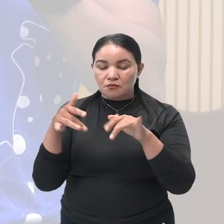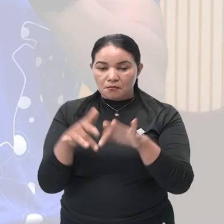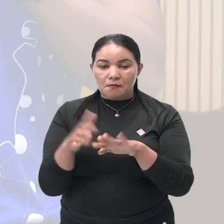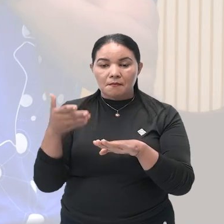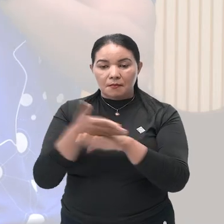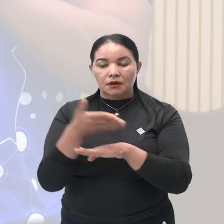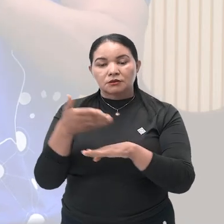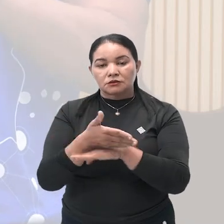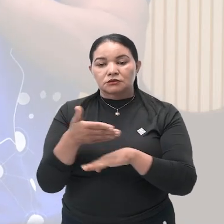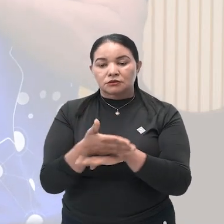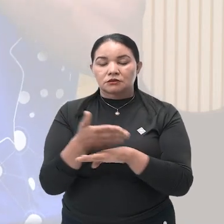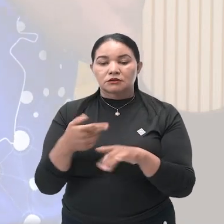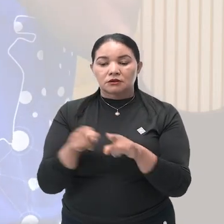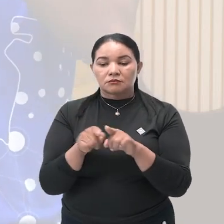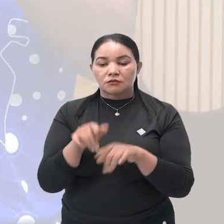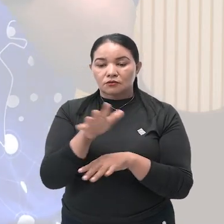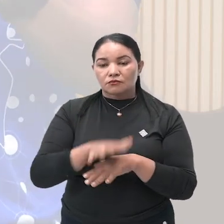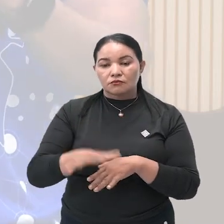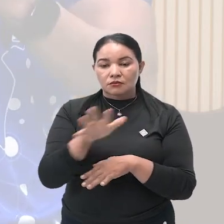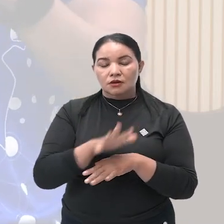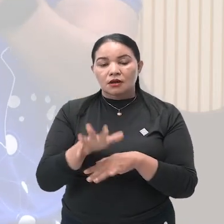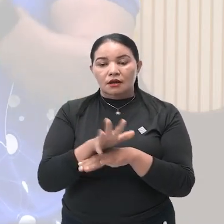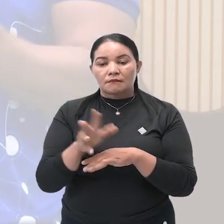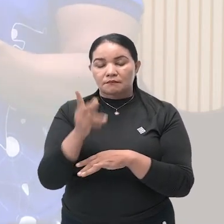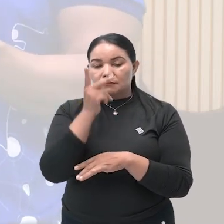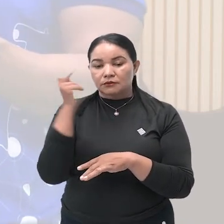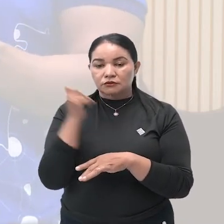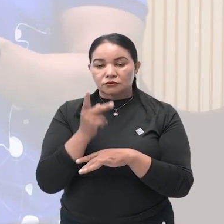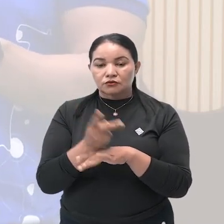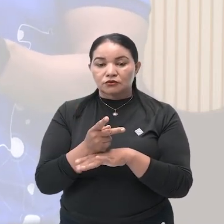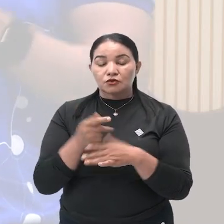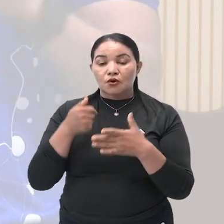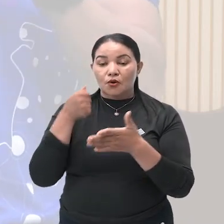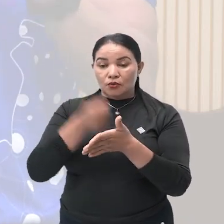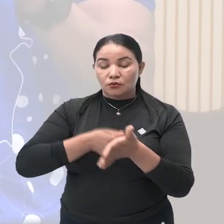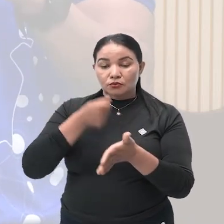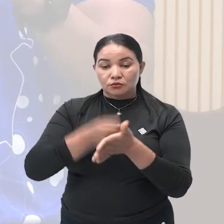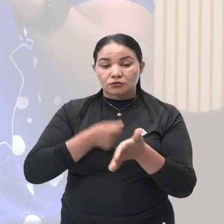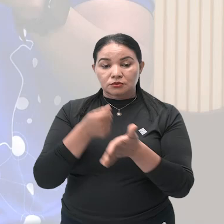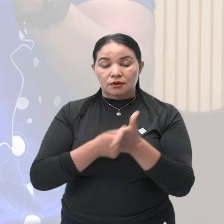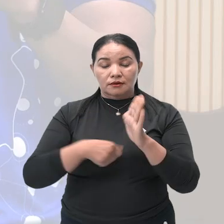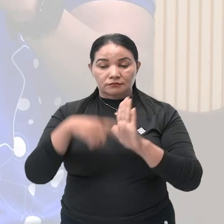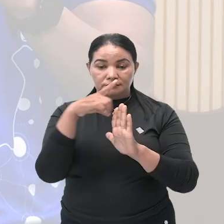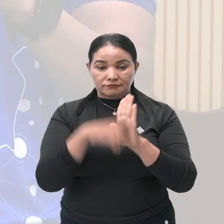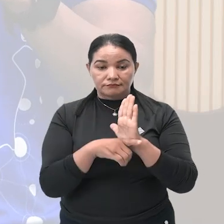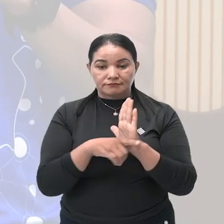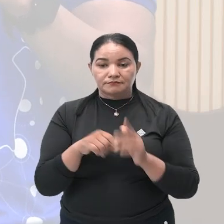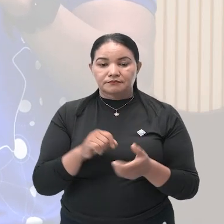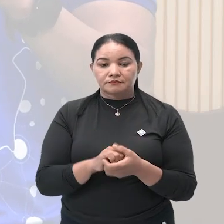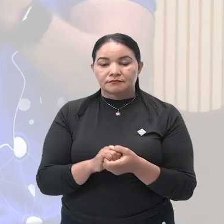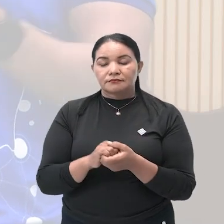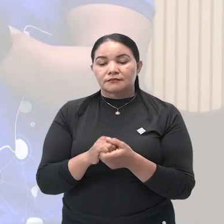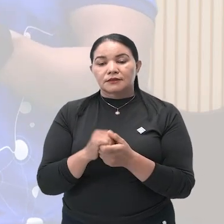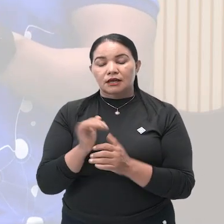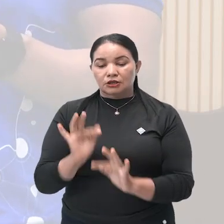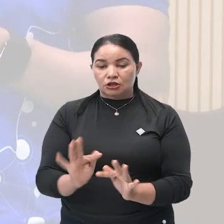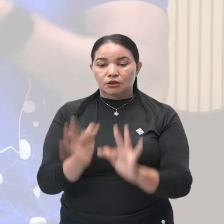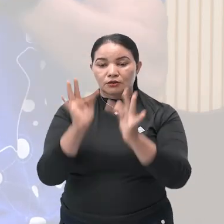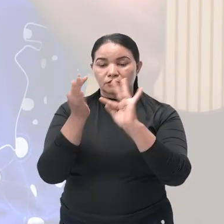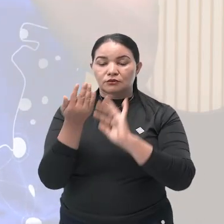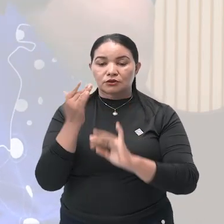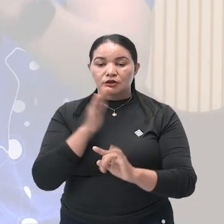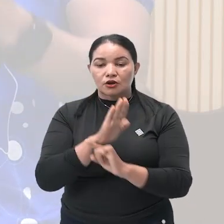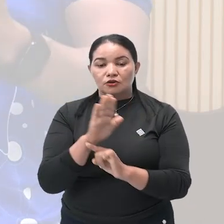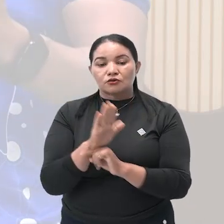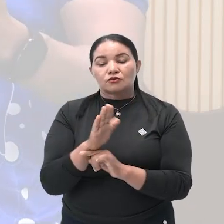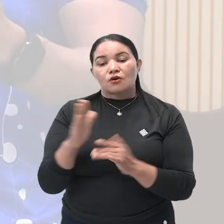e também um espaço importante para as pessoas lutarem pelos seus direitos, certo? Então, a gente tem ali a tecnologia como uma aliada, com